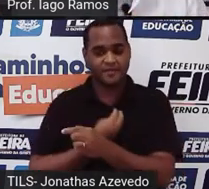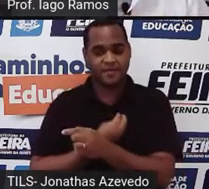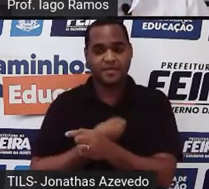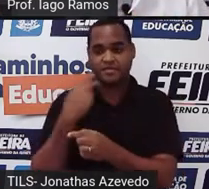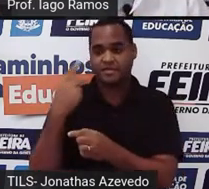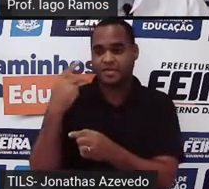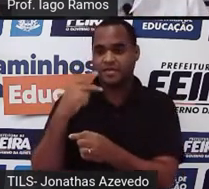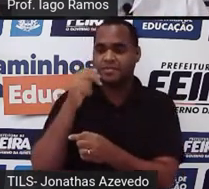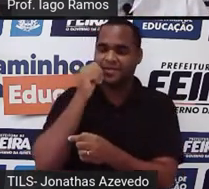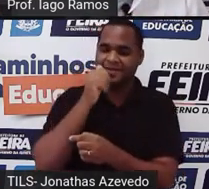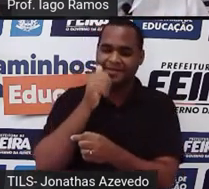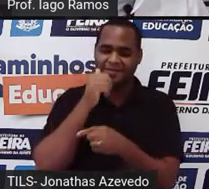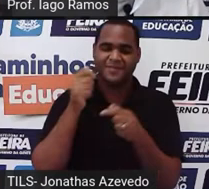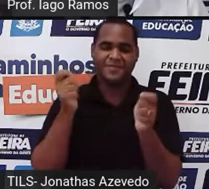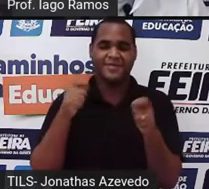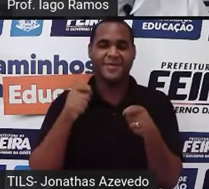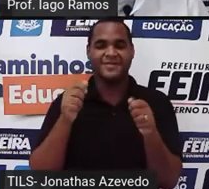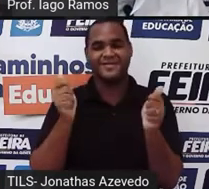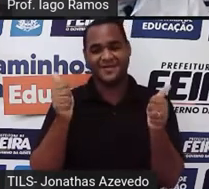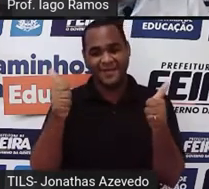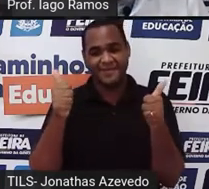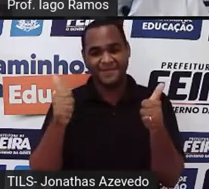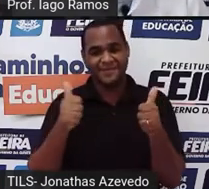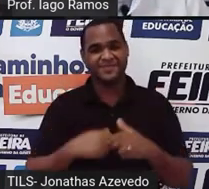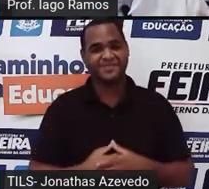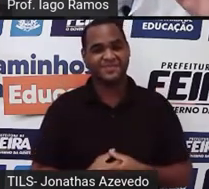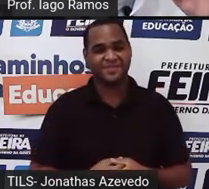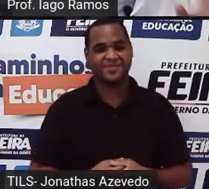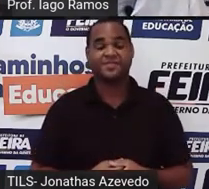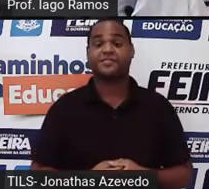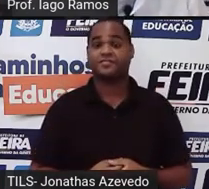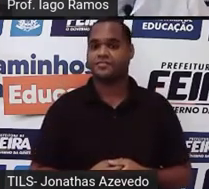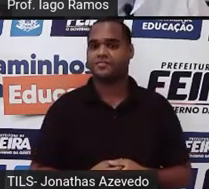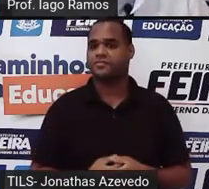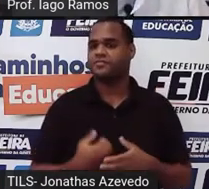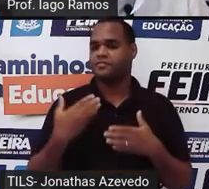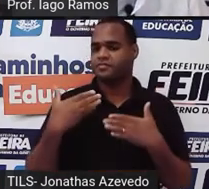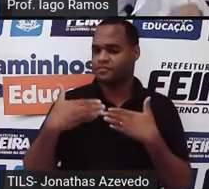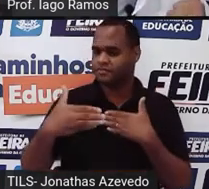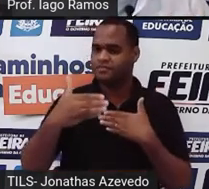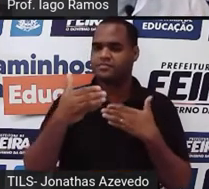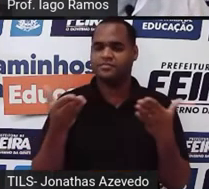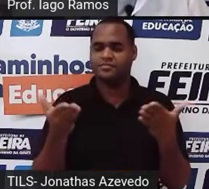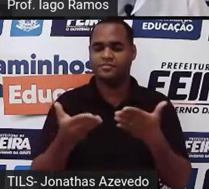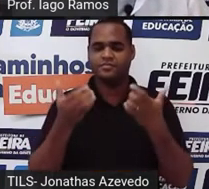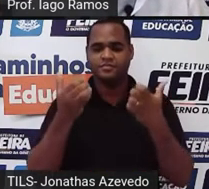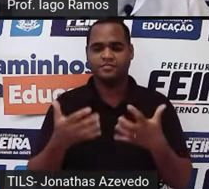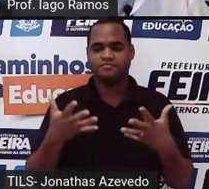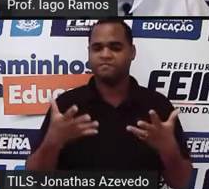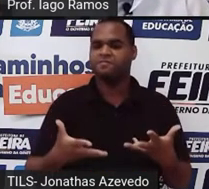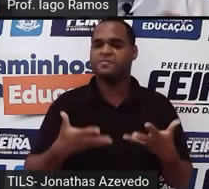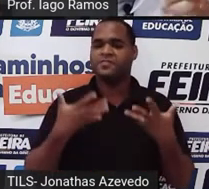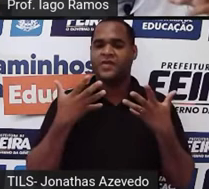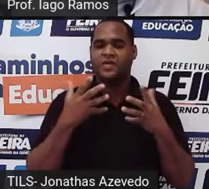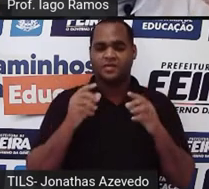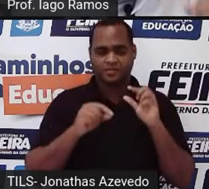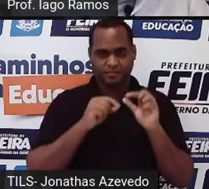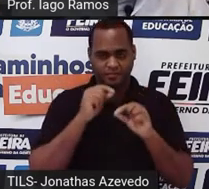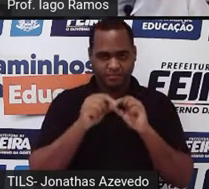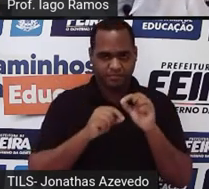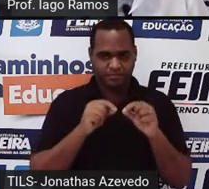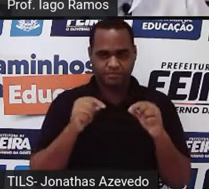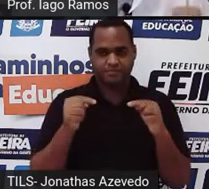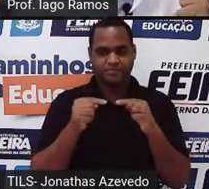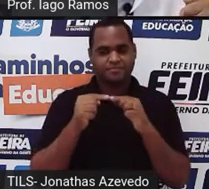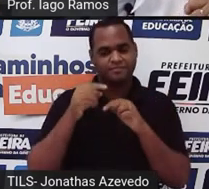dessa fantástica mulher, tá bom? Então, passado esse momento aqui inspirador, vamos